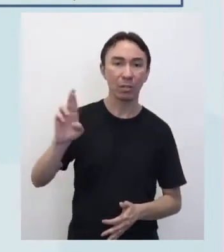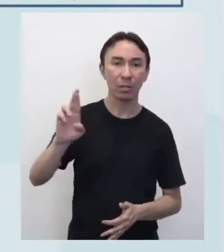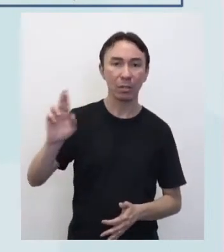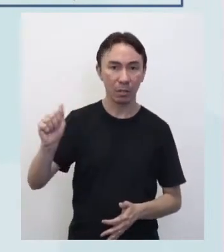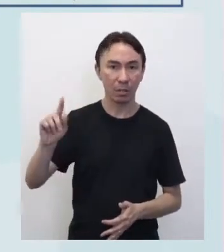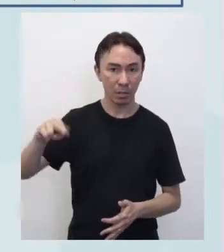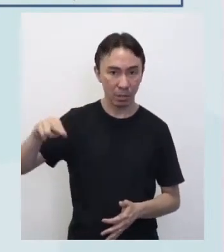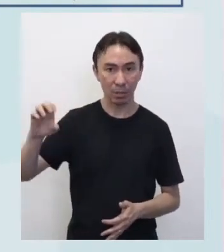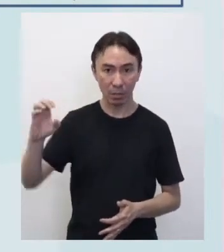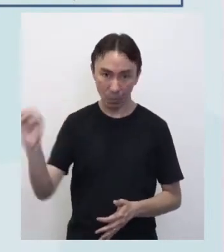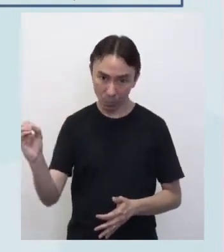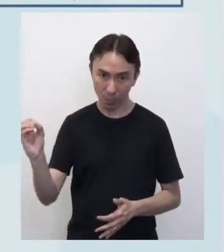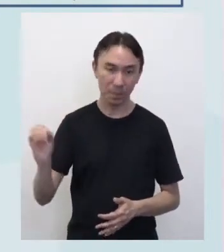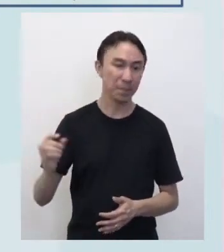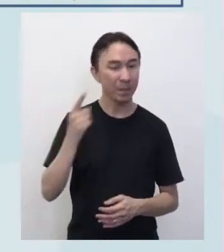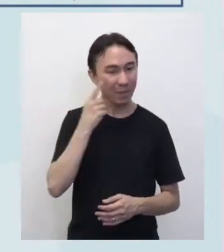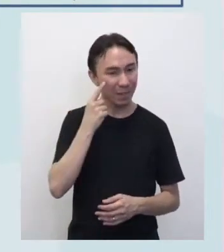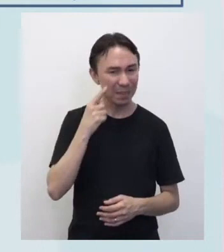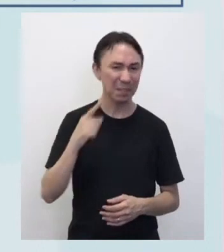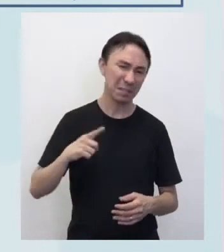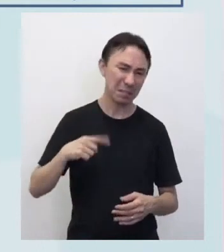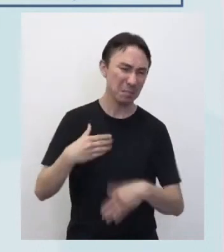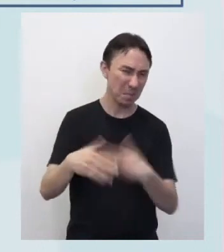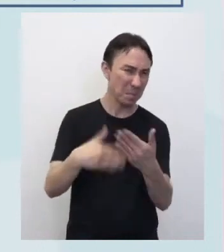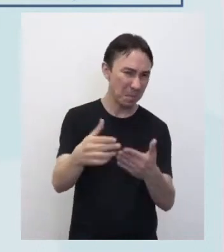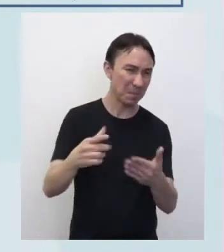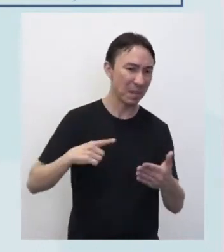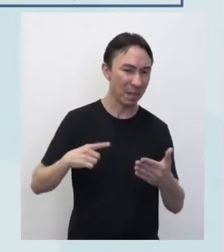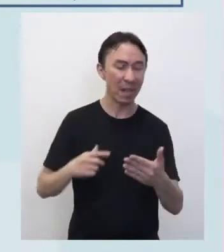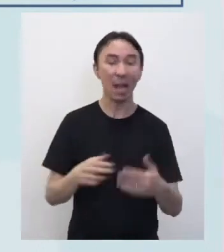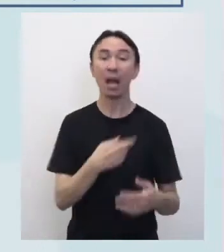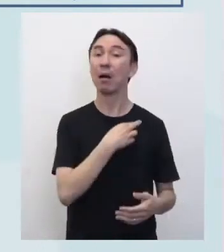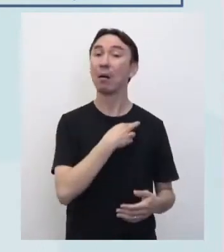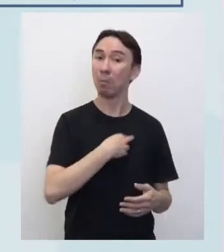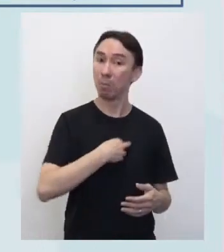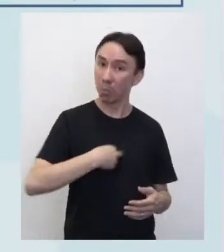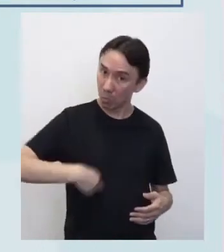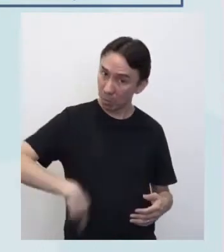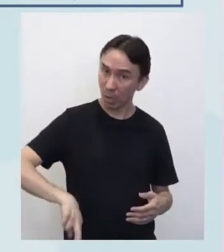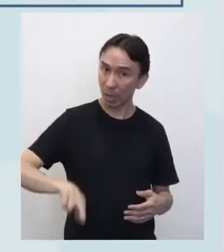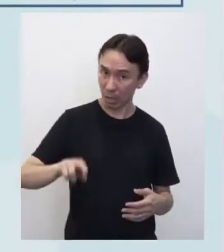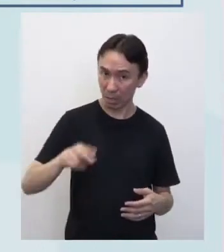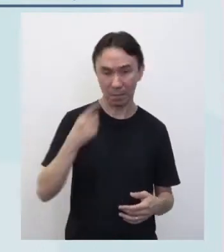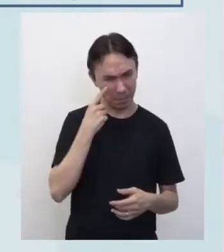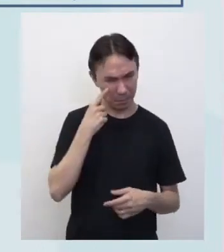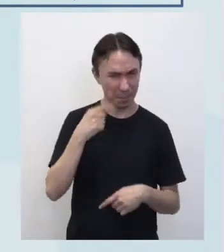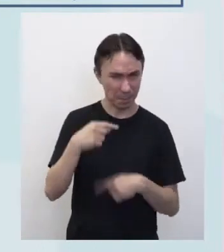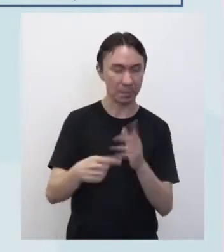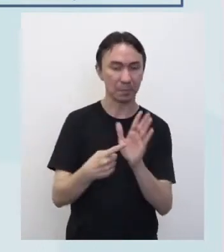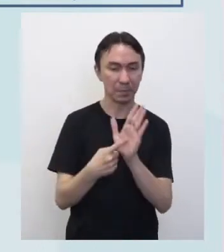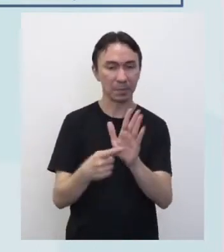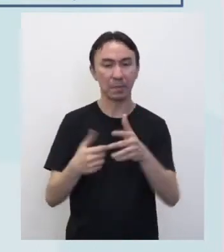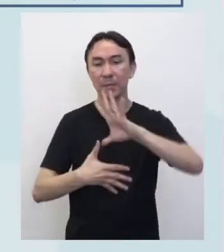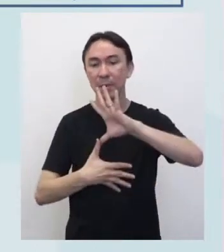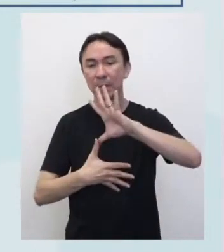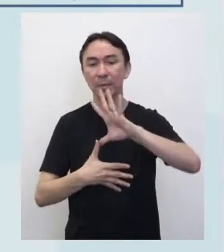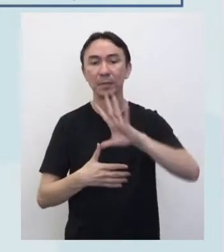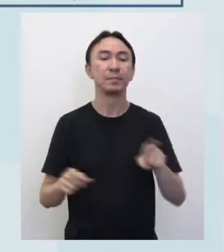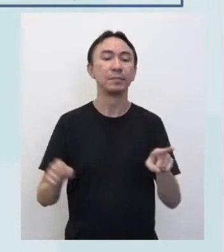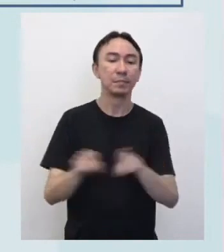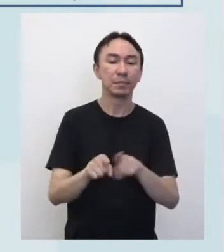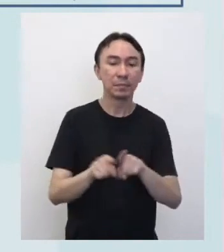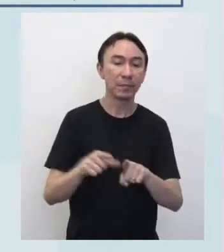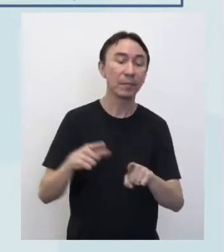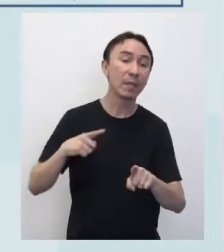das repúblicas aí que a gente já vai ver no próximo mapa. Nós tivemos também, através das rotas marítimas, a formação